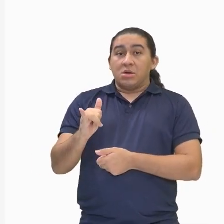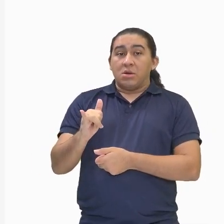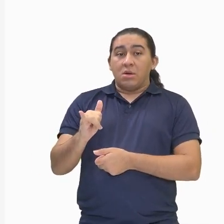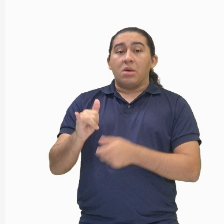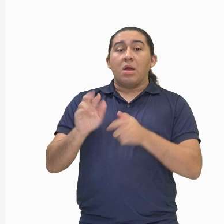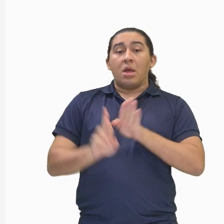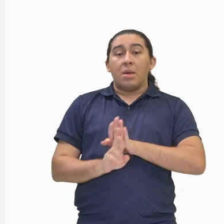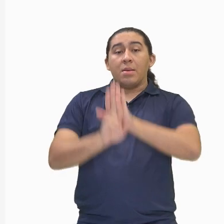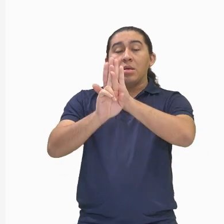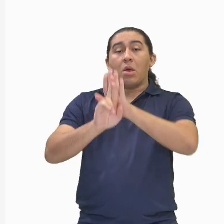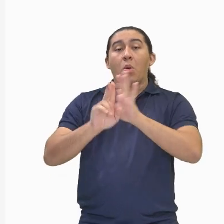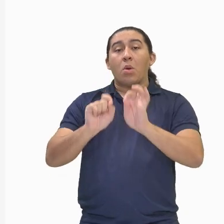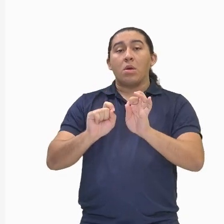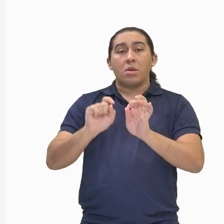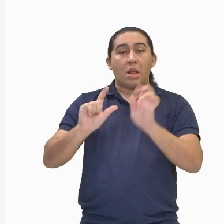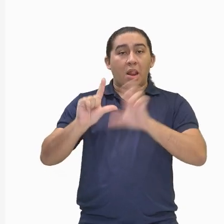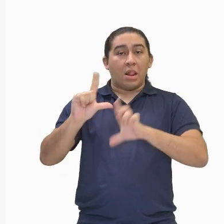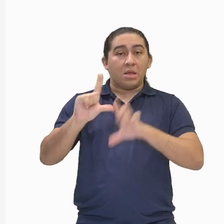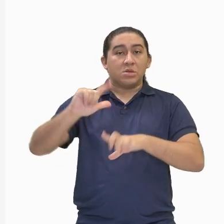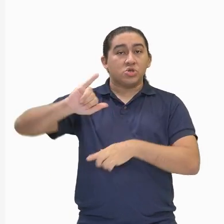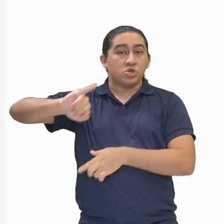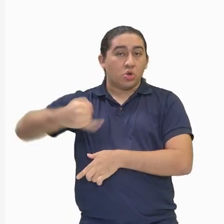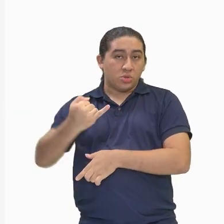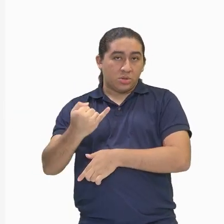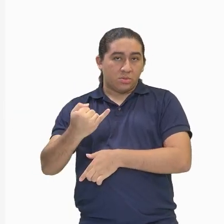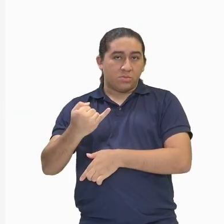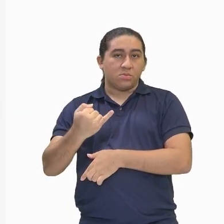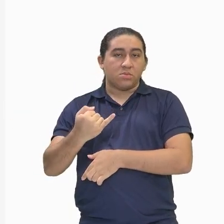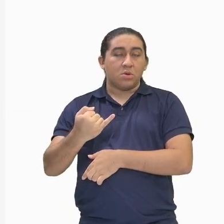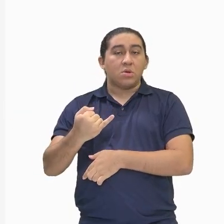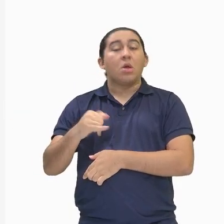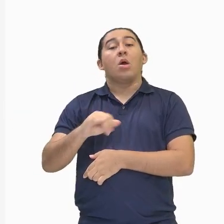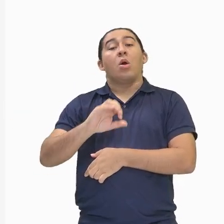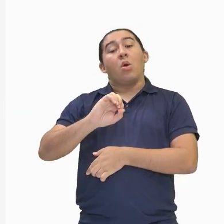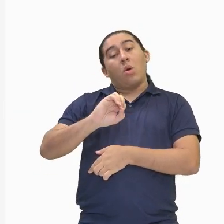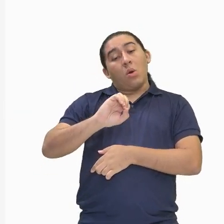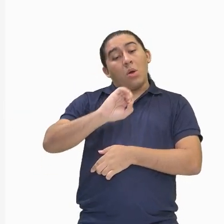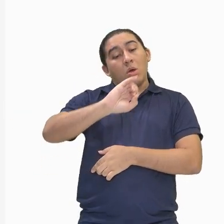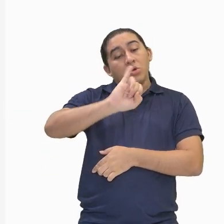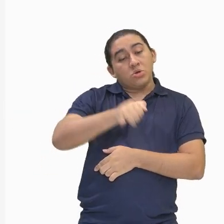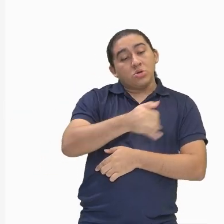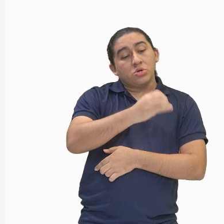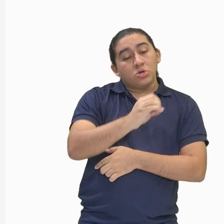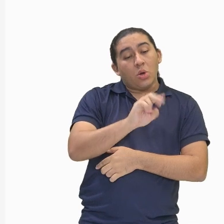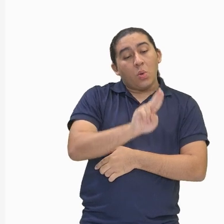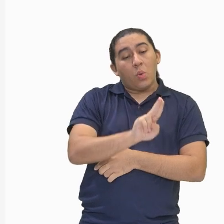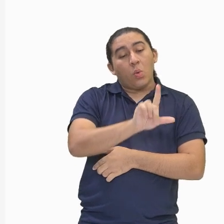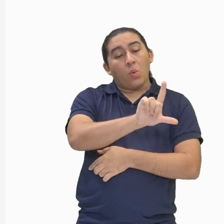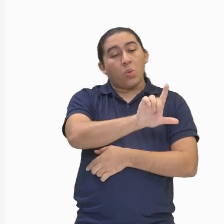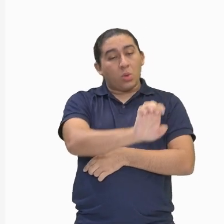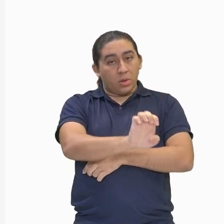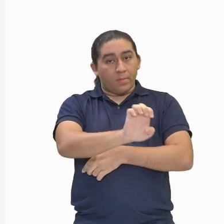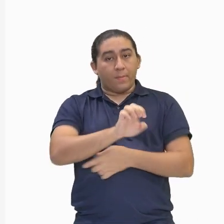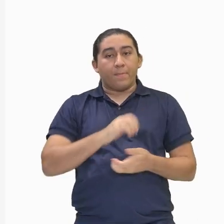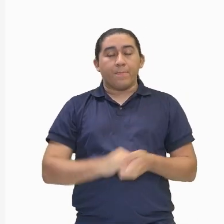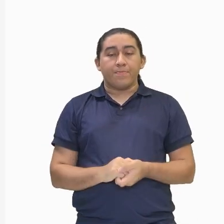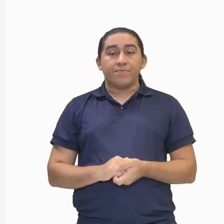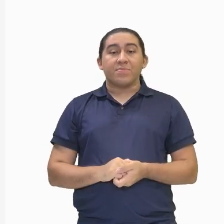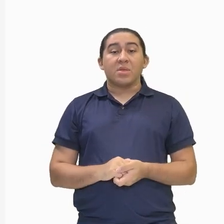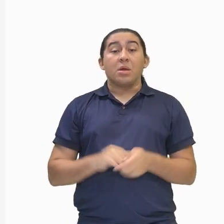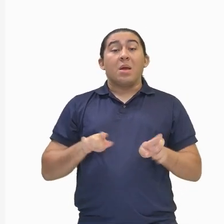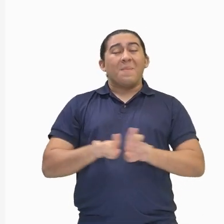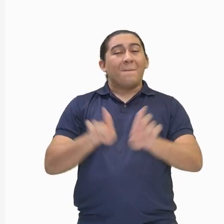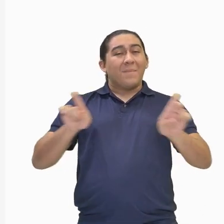representada em joule, o símbolo é o J. Contudo, a unidade de medida mais utilizada é